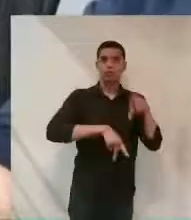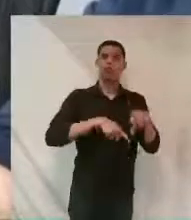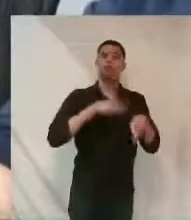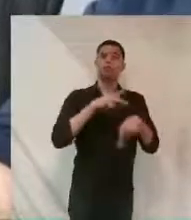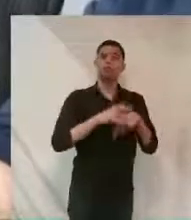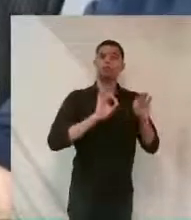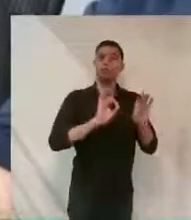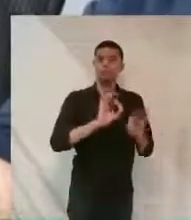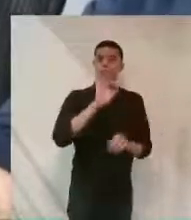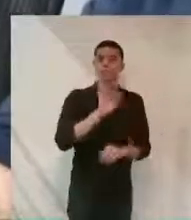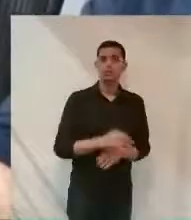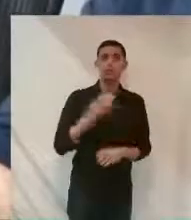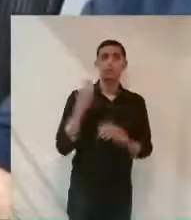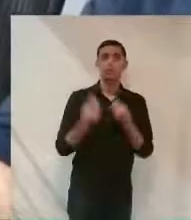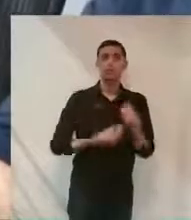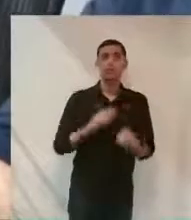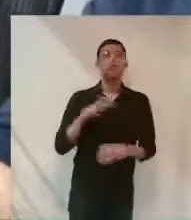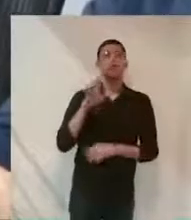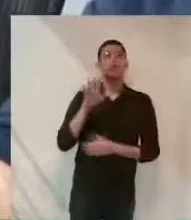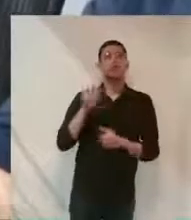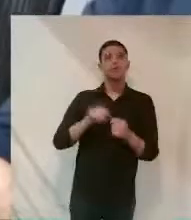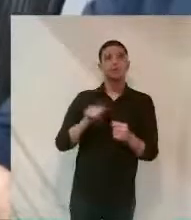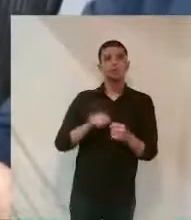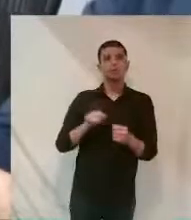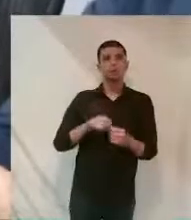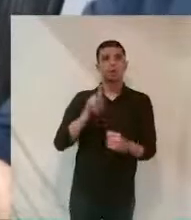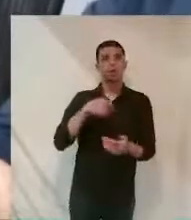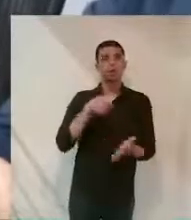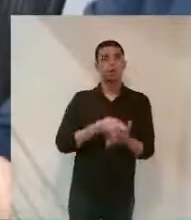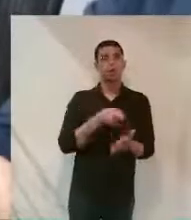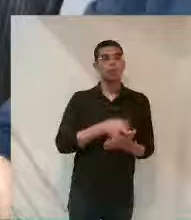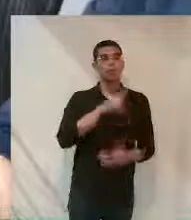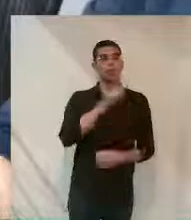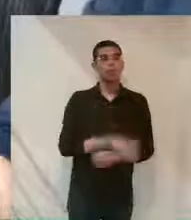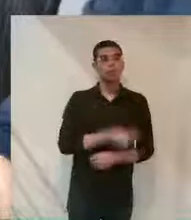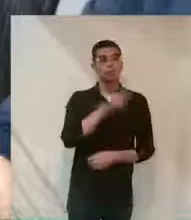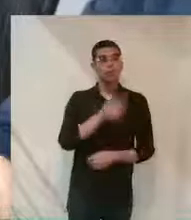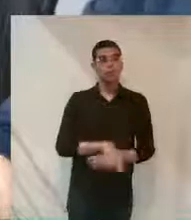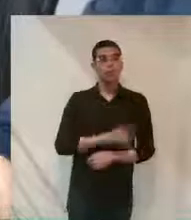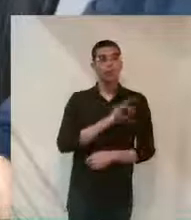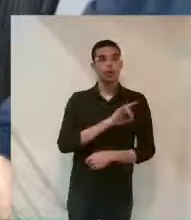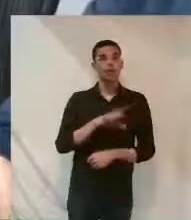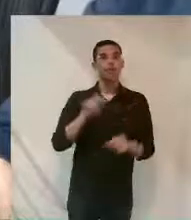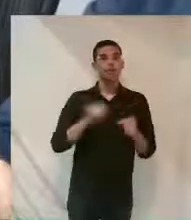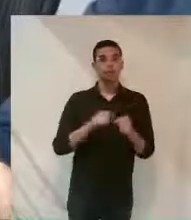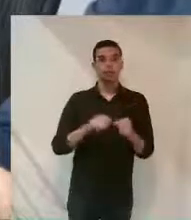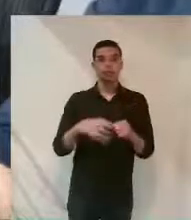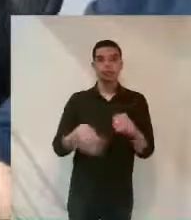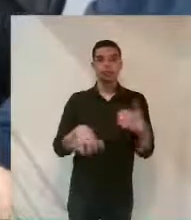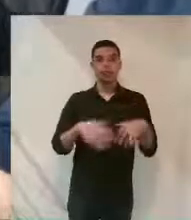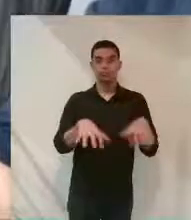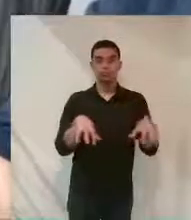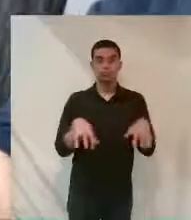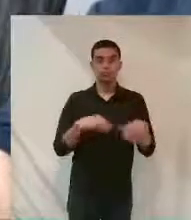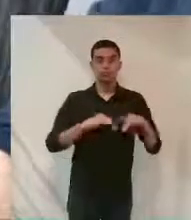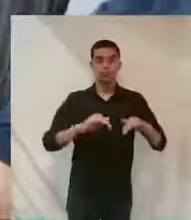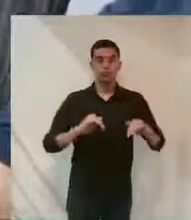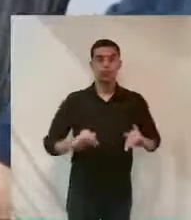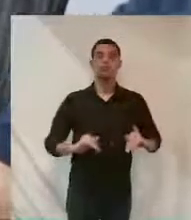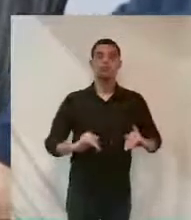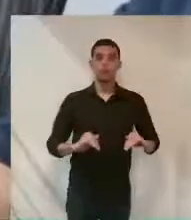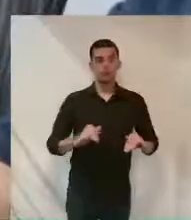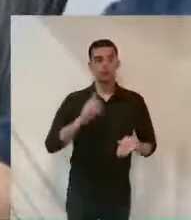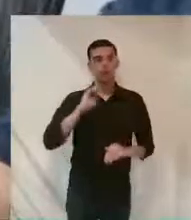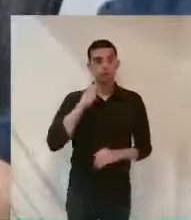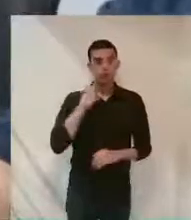Brasil, que é a exigência da pessoa física de fazer a sua separação. Quando a gente fala aqui dos